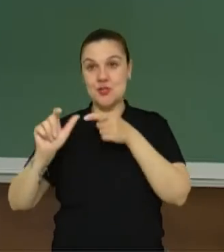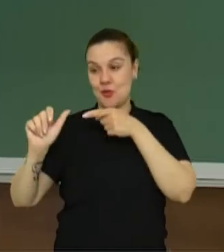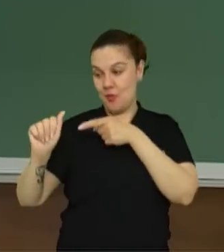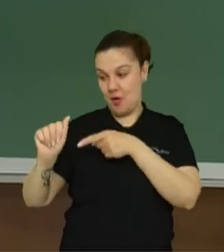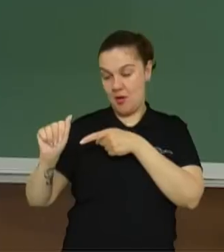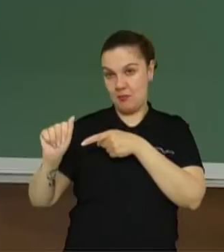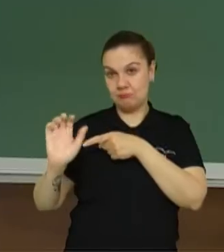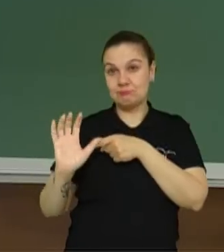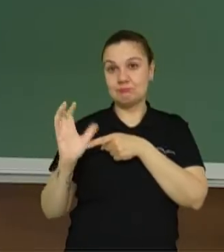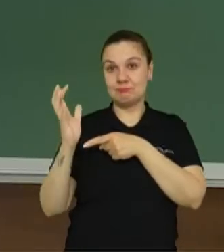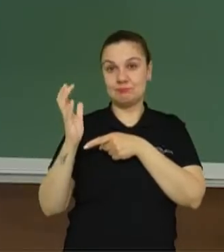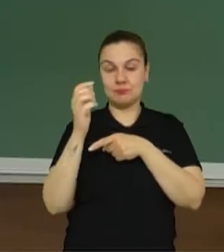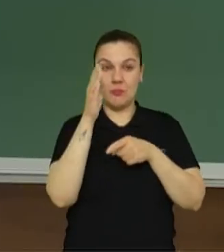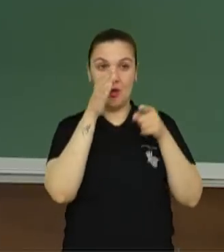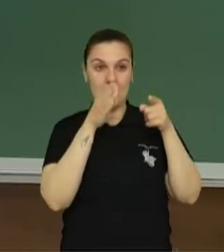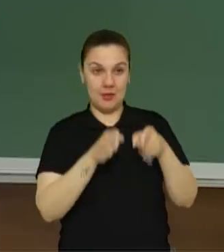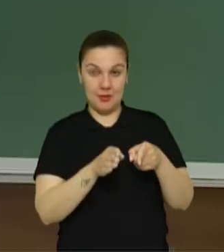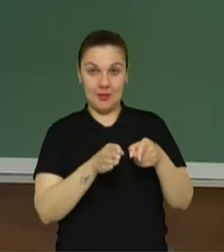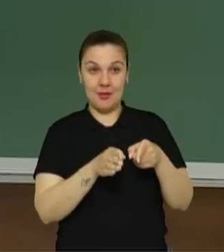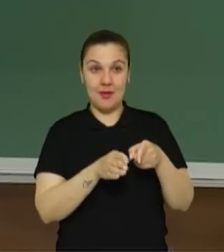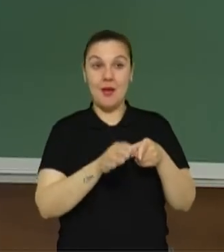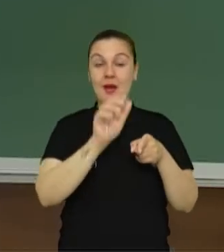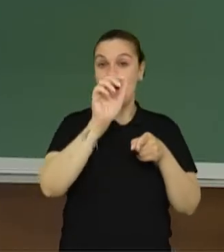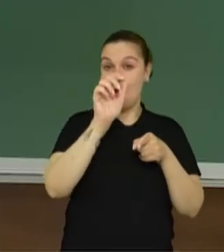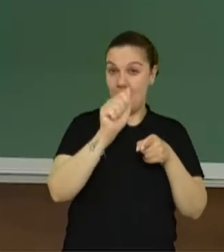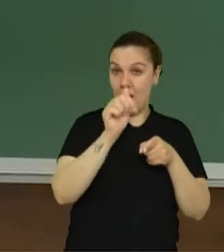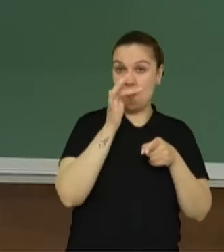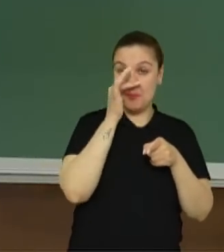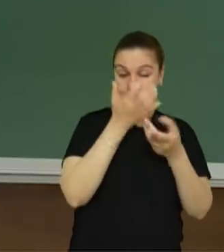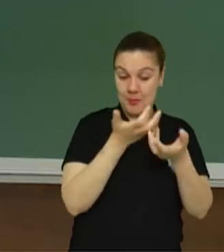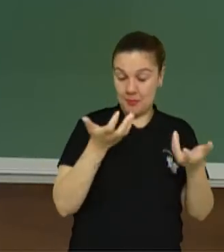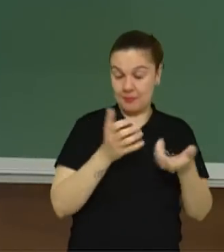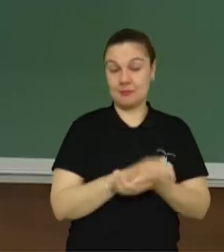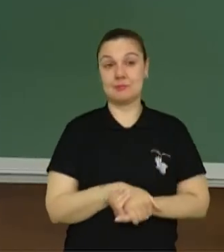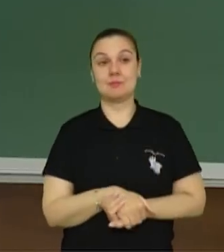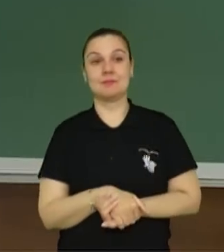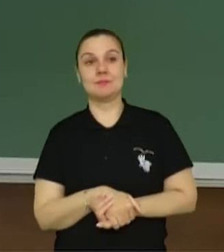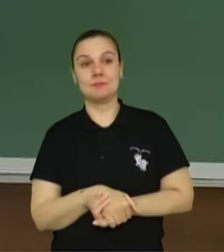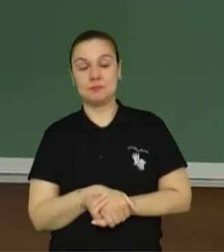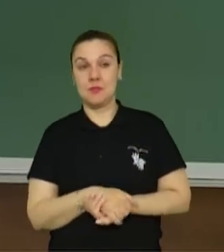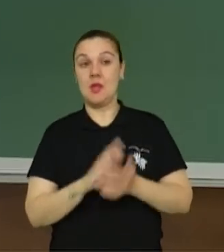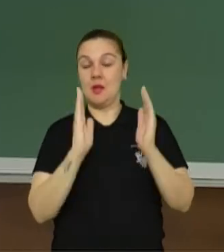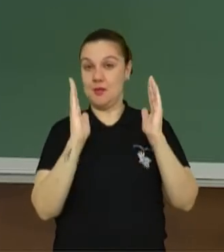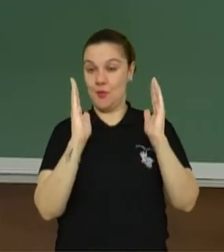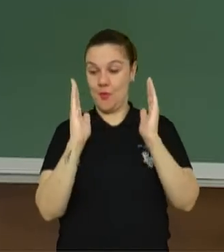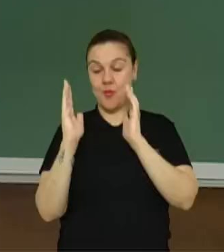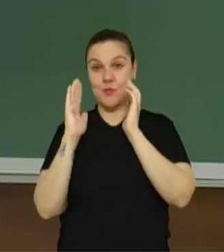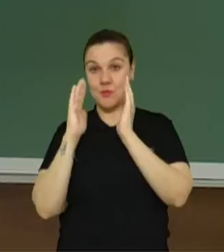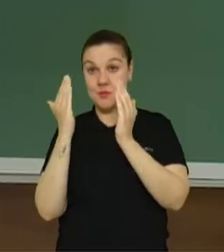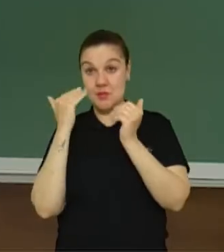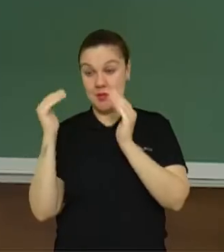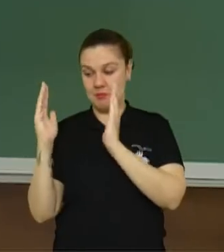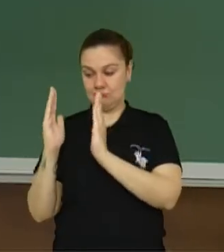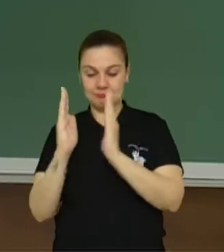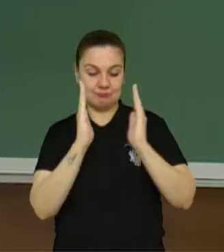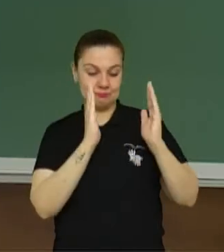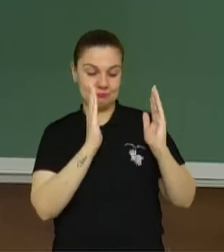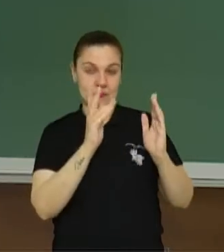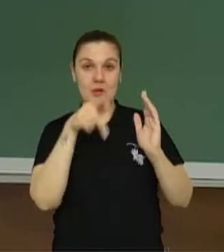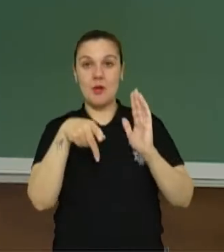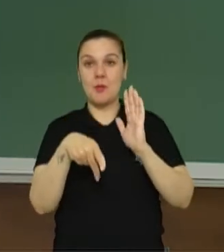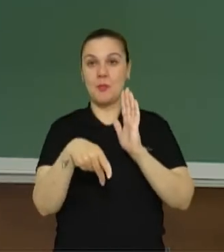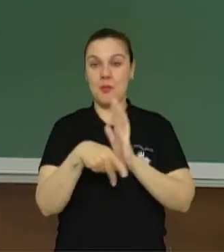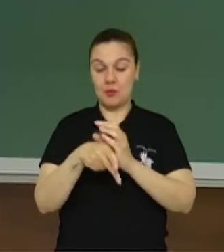a previsão, e aqui eu tenho um outro artigo a primavera. Então, eu sei que essas duas palavras